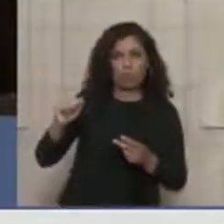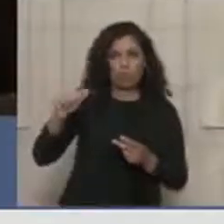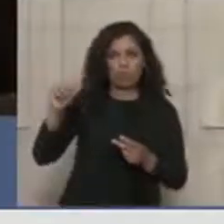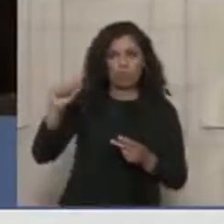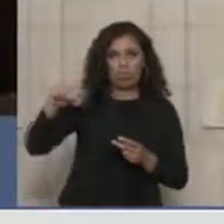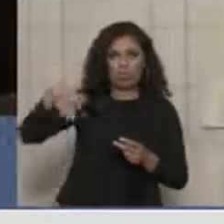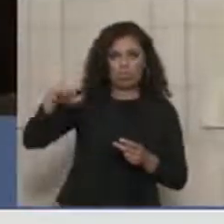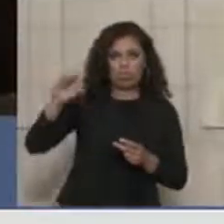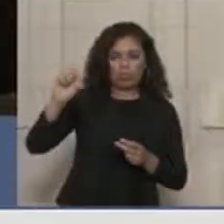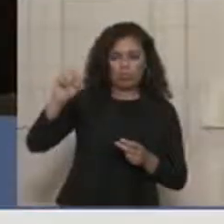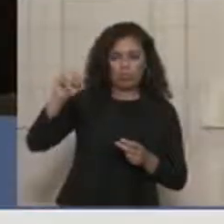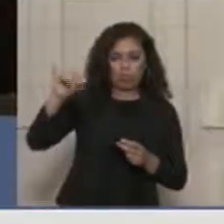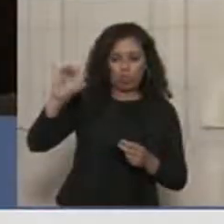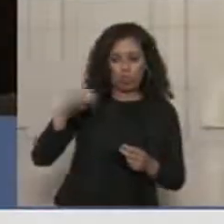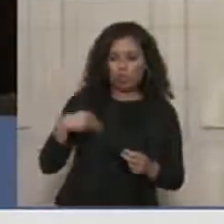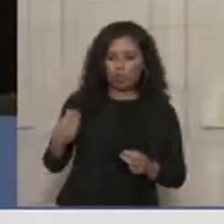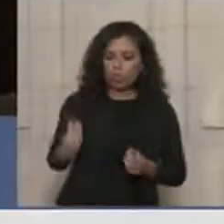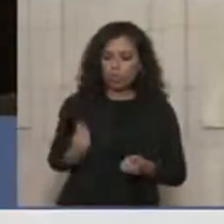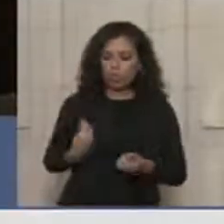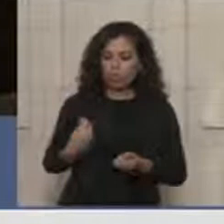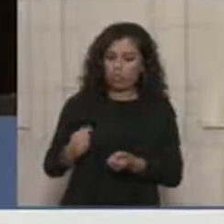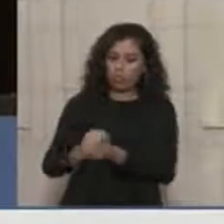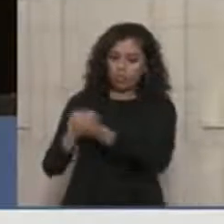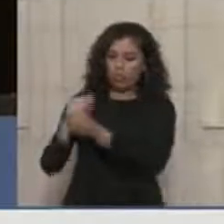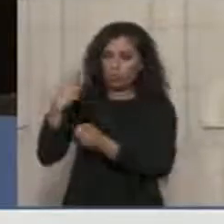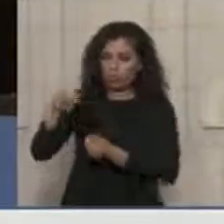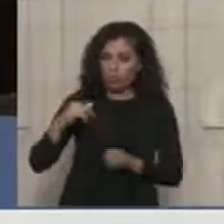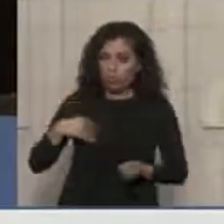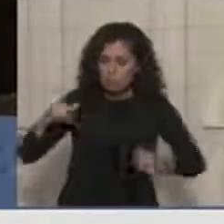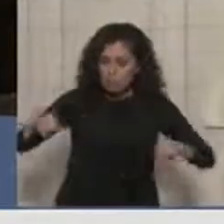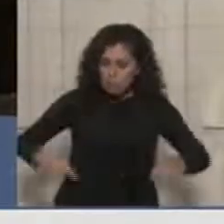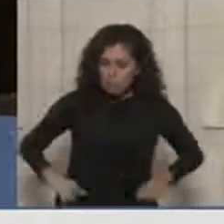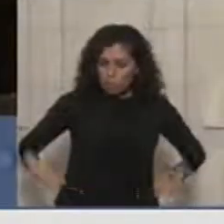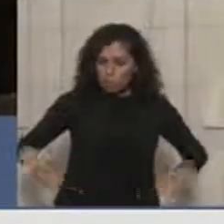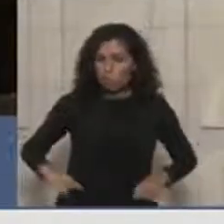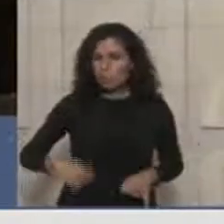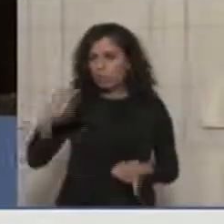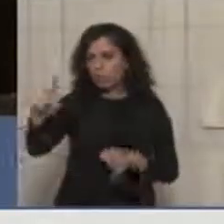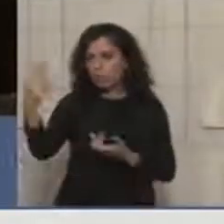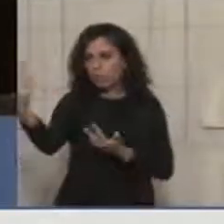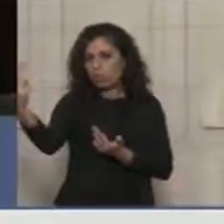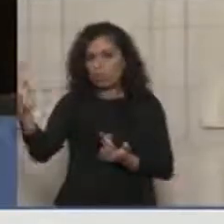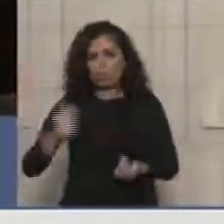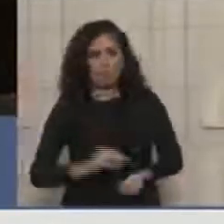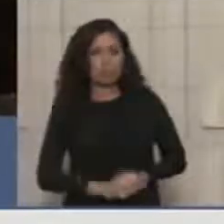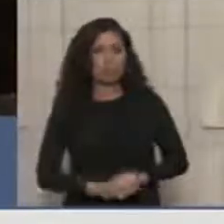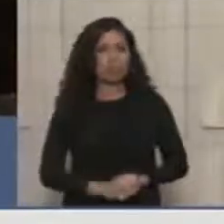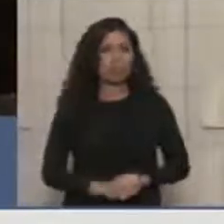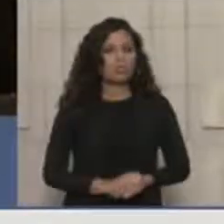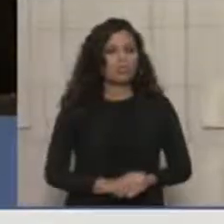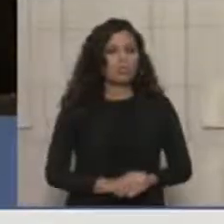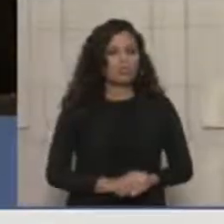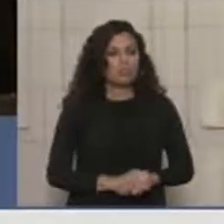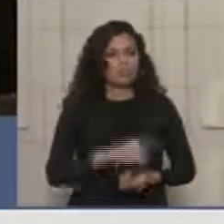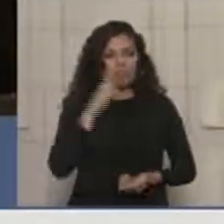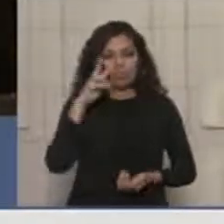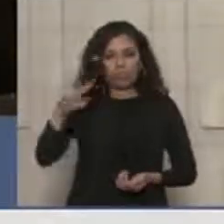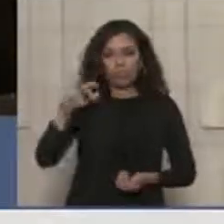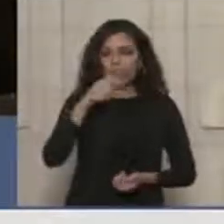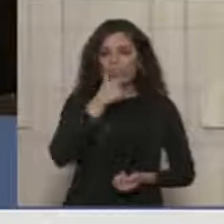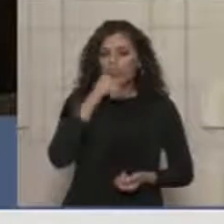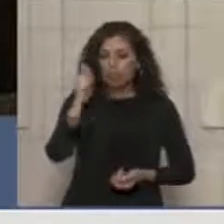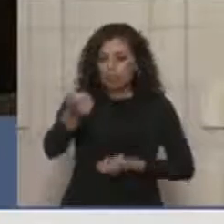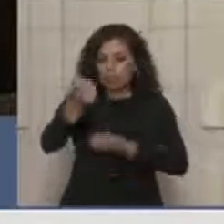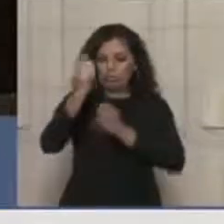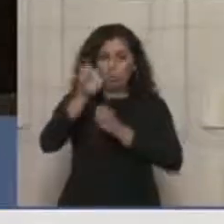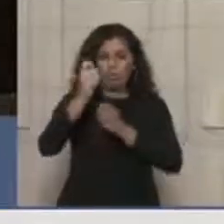e sofro conjuntamente por suas lamentações. As lamentações dos pescadores que